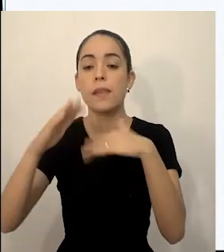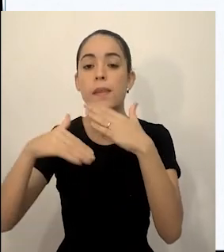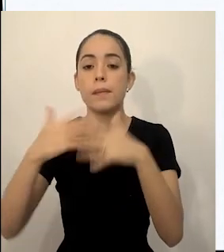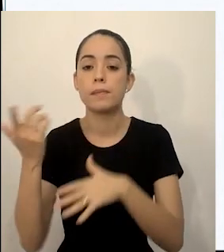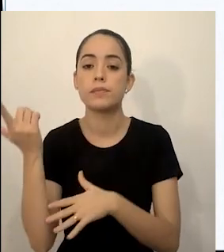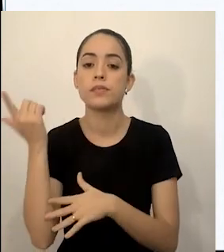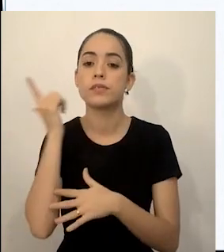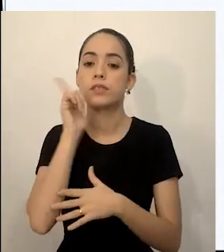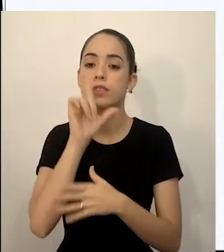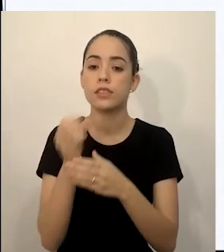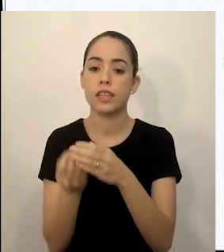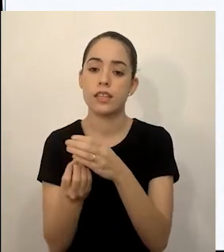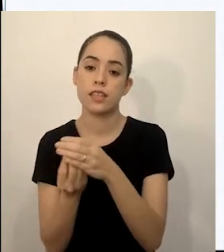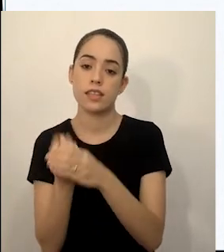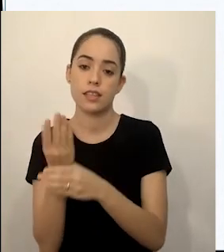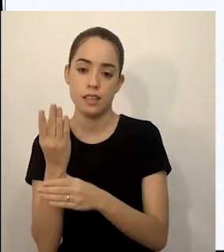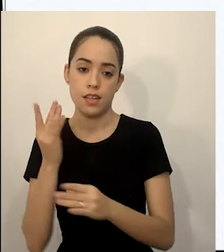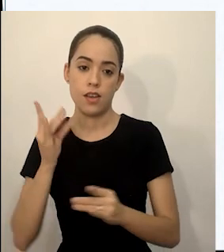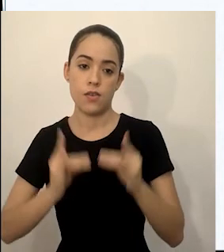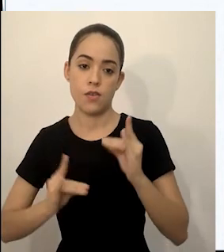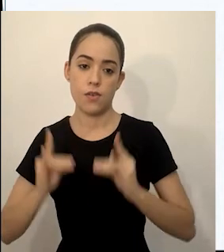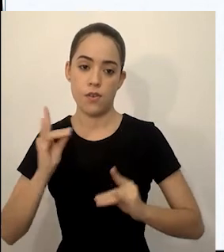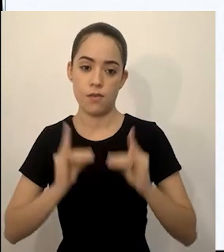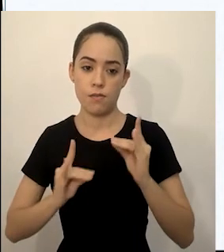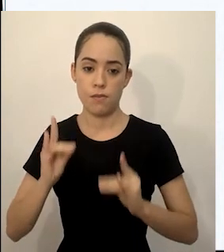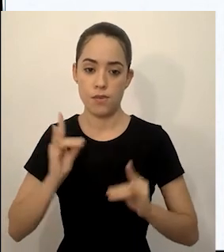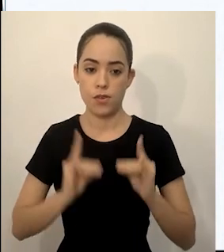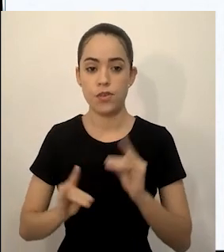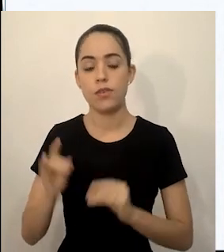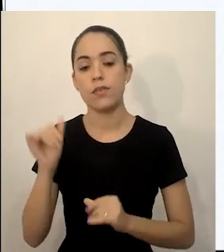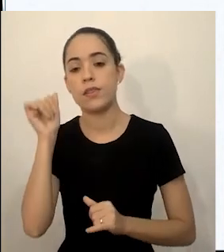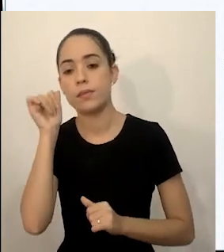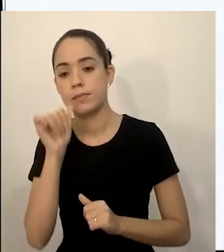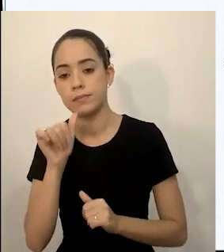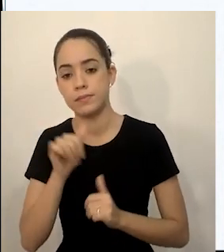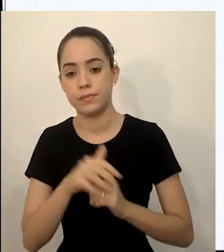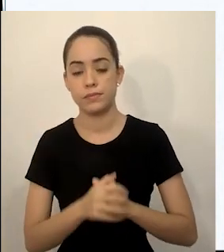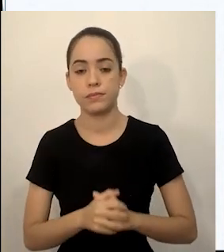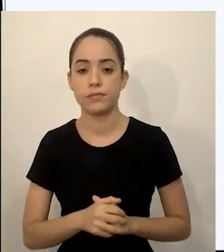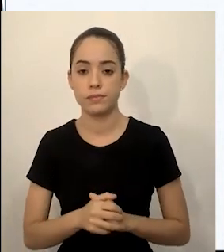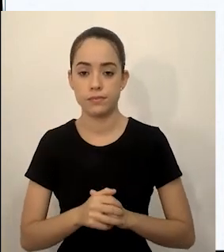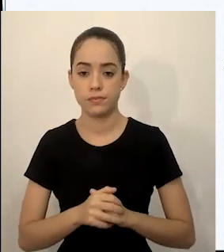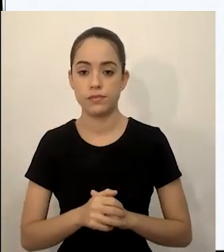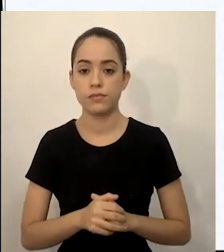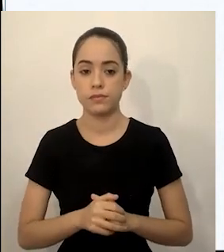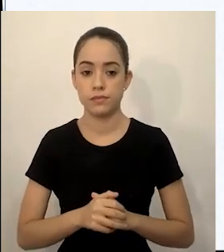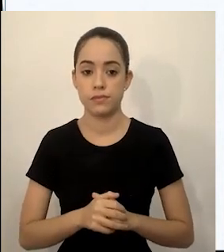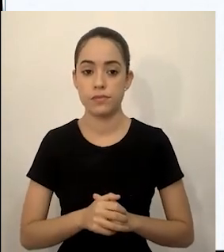e então obter-se a produção de estrógeno.